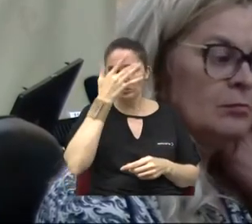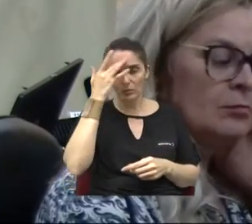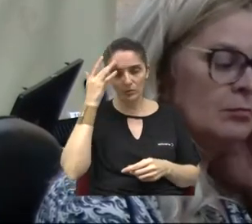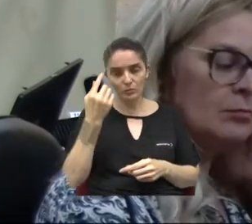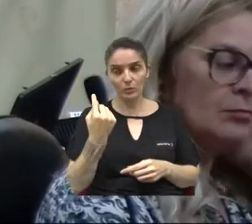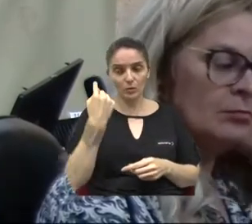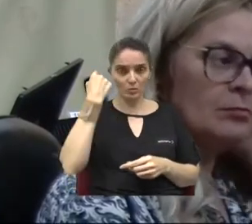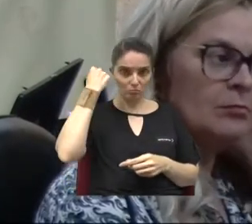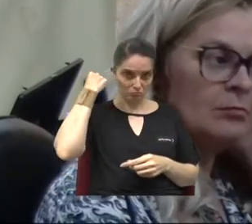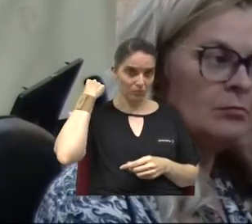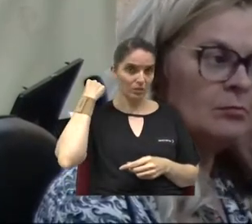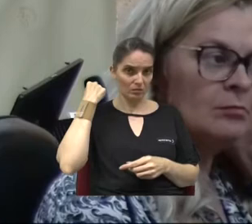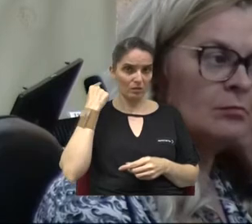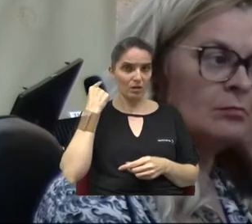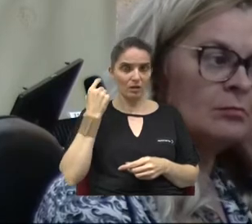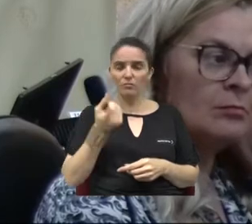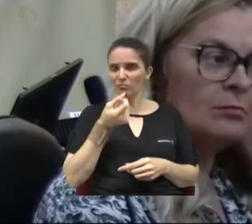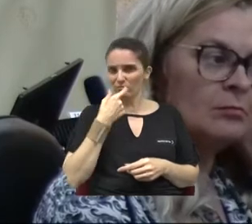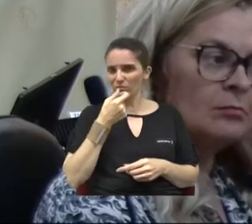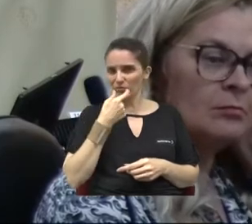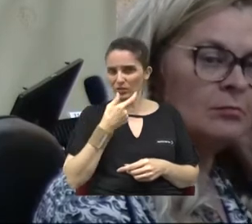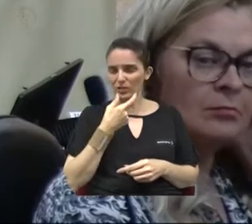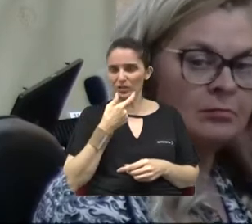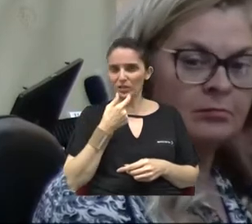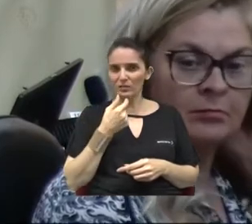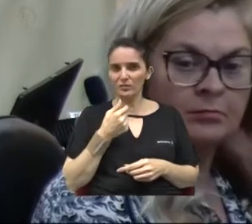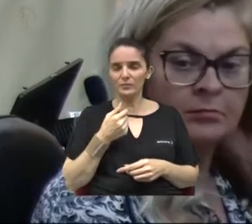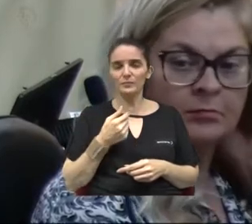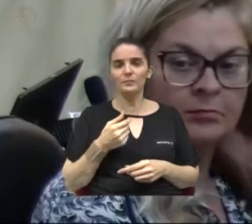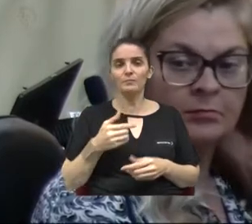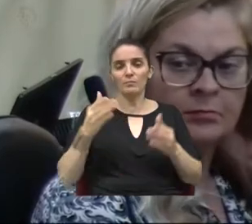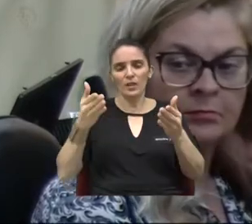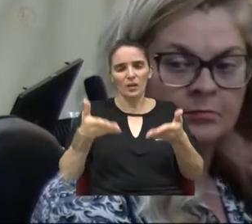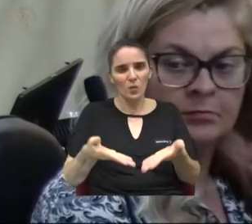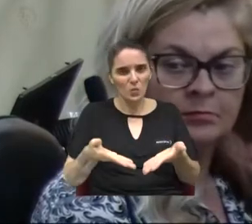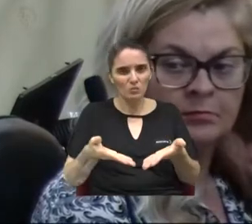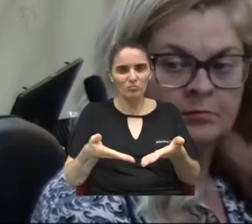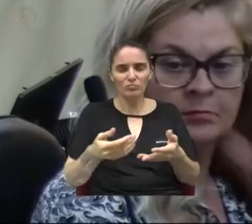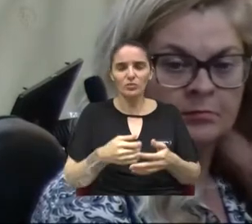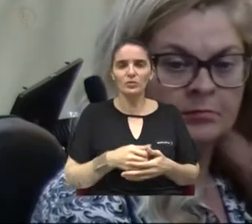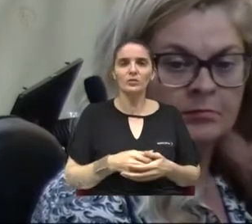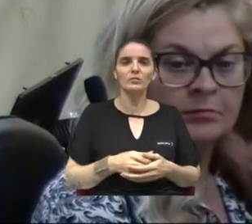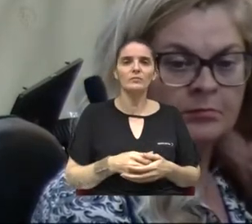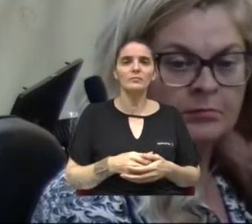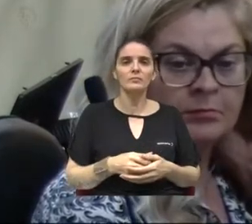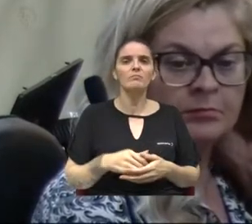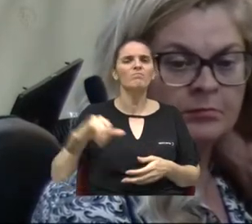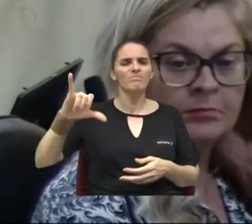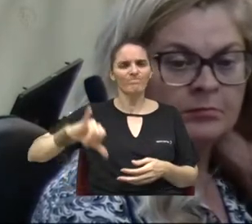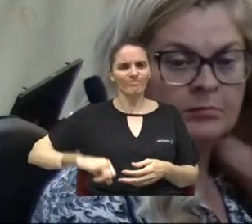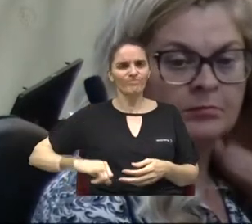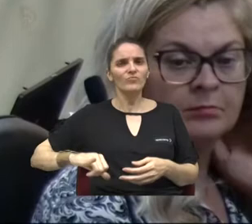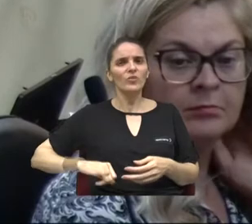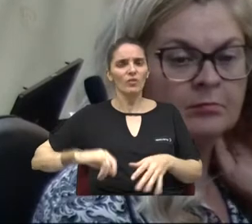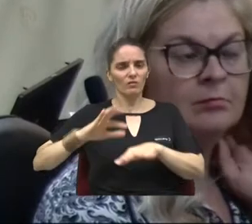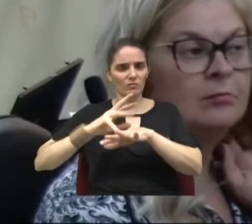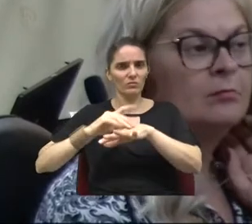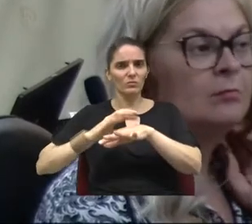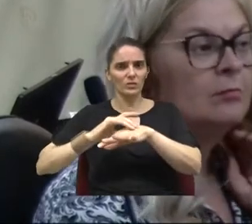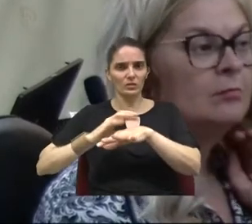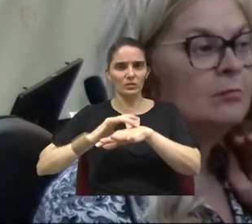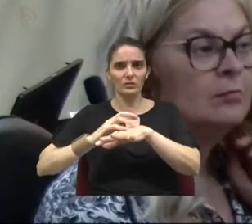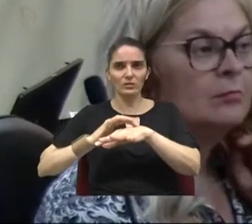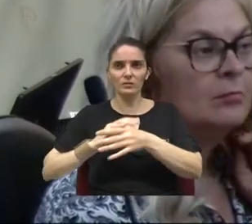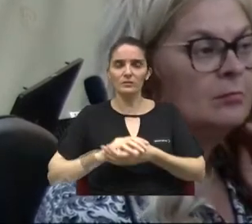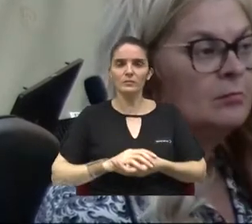fizeram valer dessas substâncias, né, hoje, né, sofrem com problemas de saúde. Então,